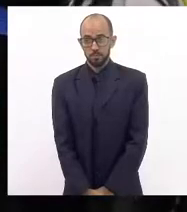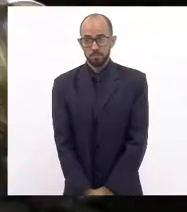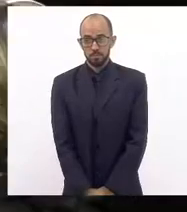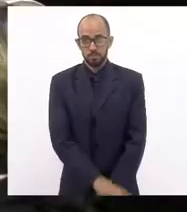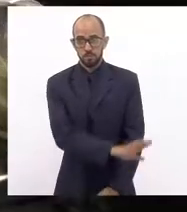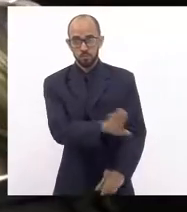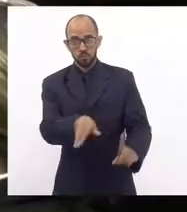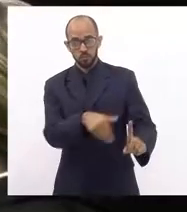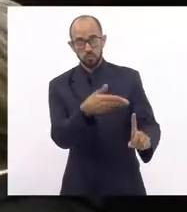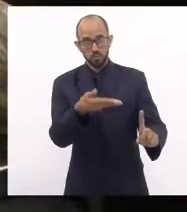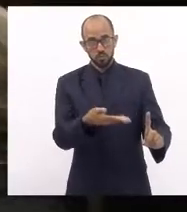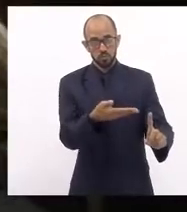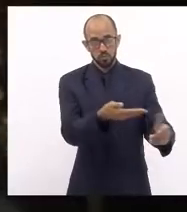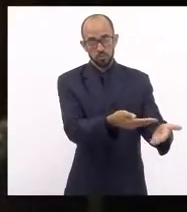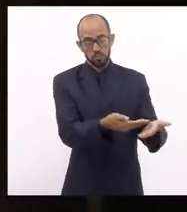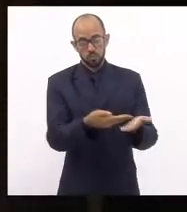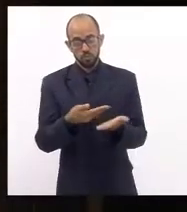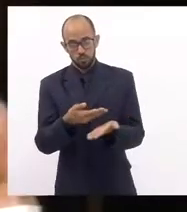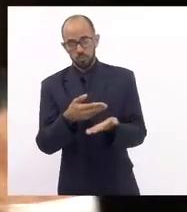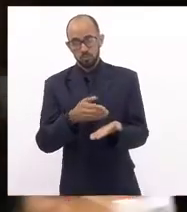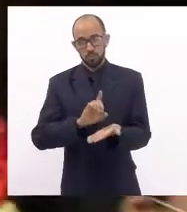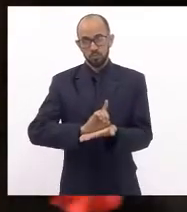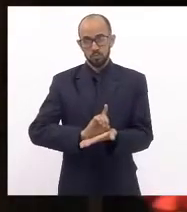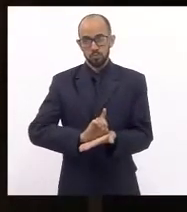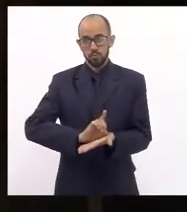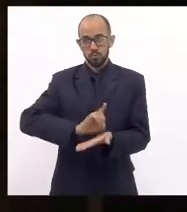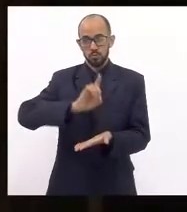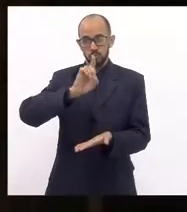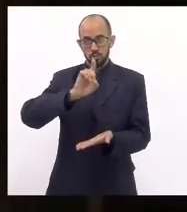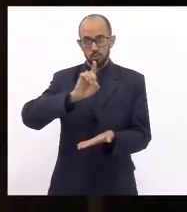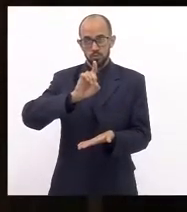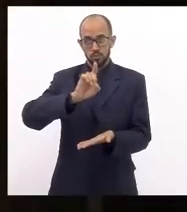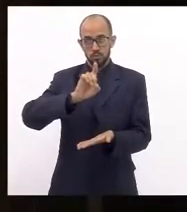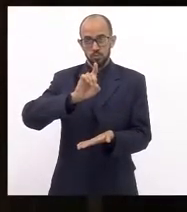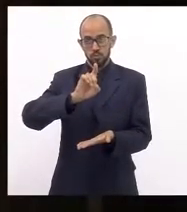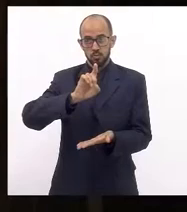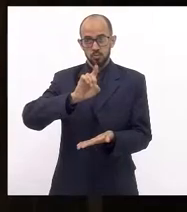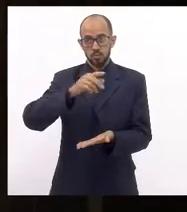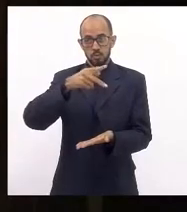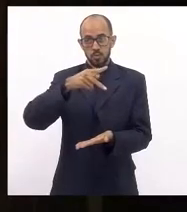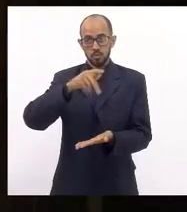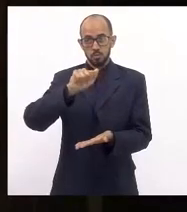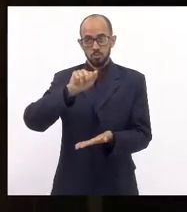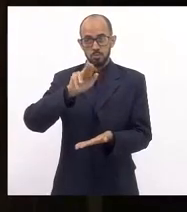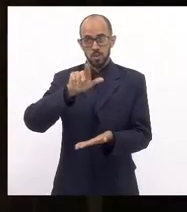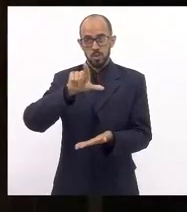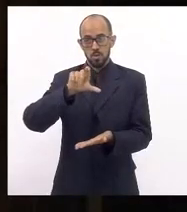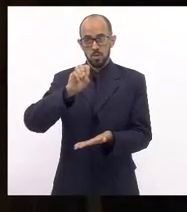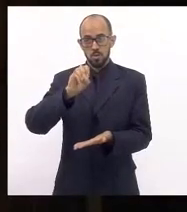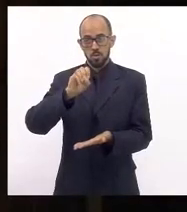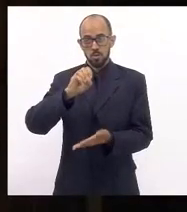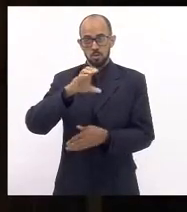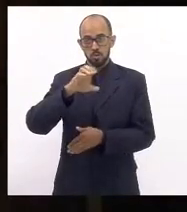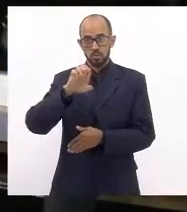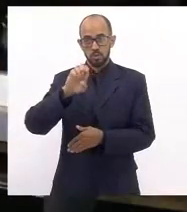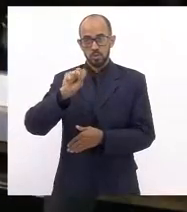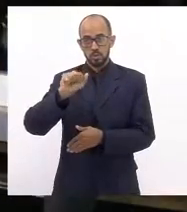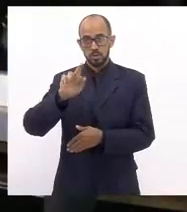Tenho a honra de chamar o excelentíssimo doutor Paulo César de Oliveira.